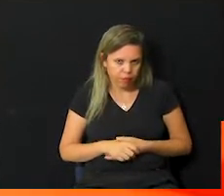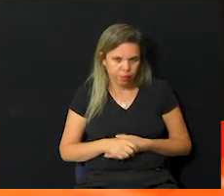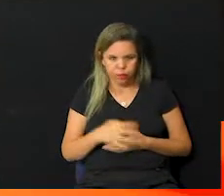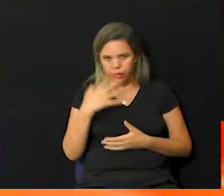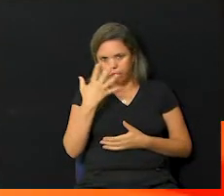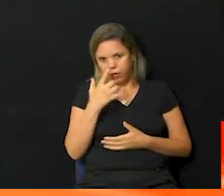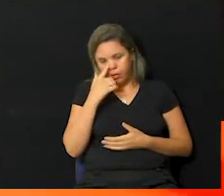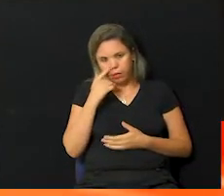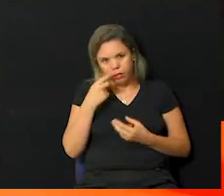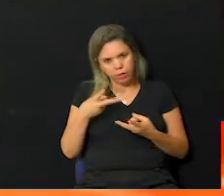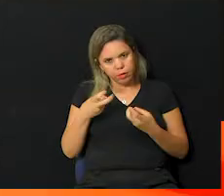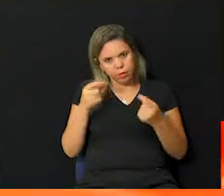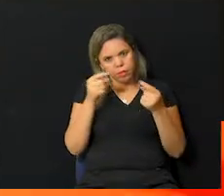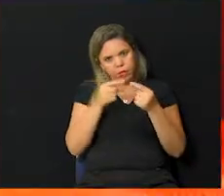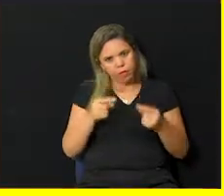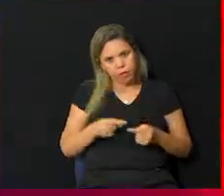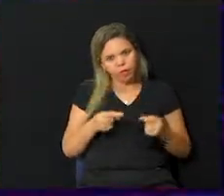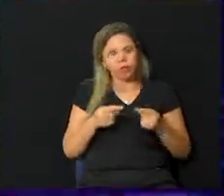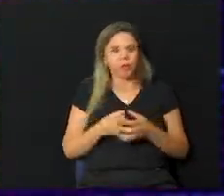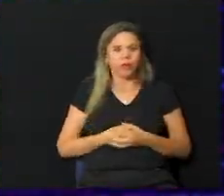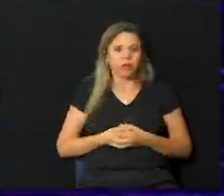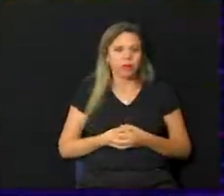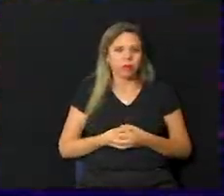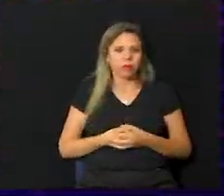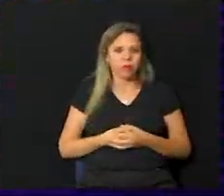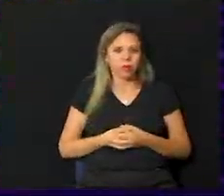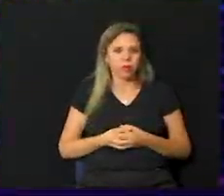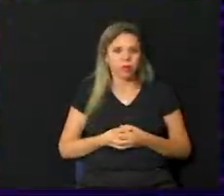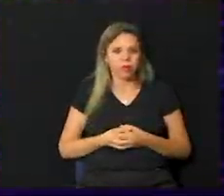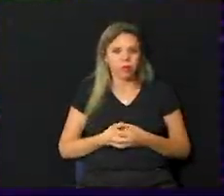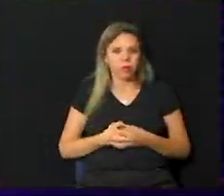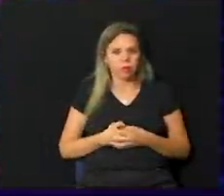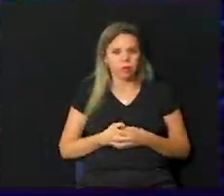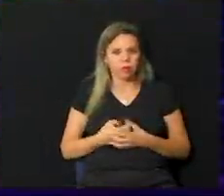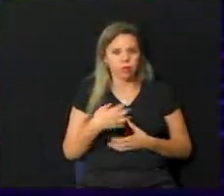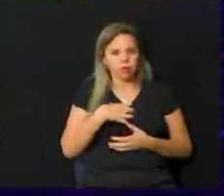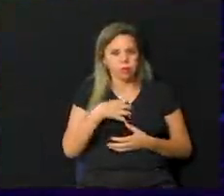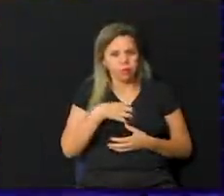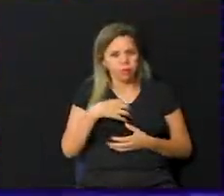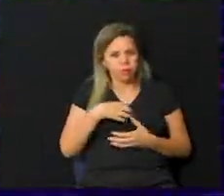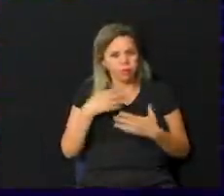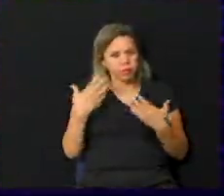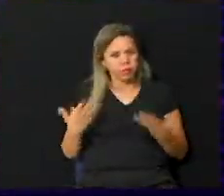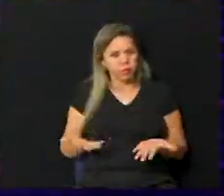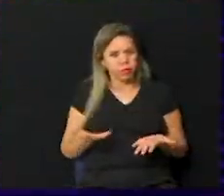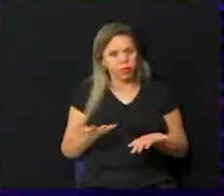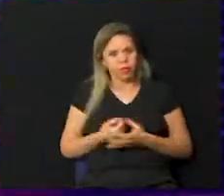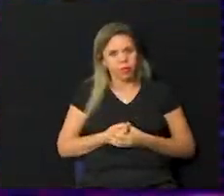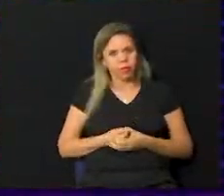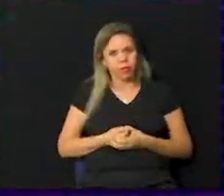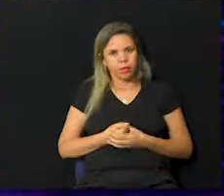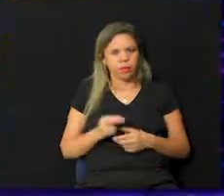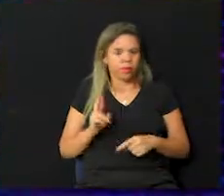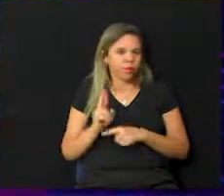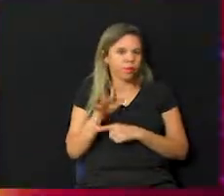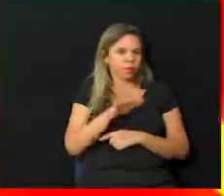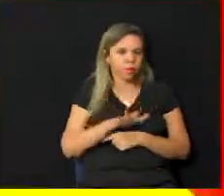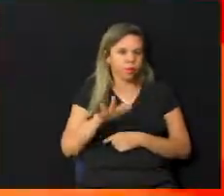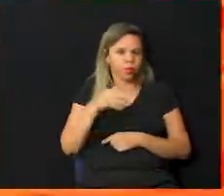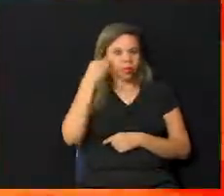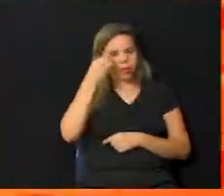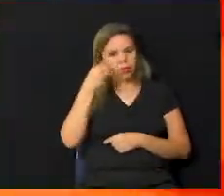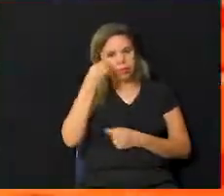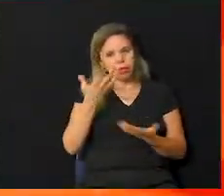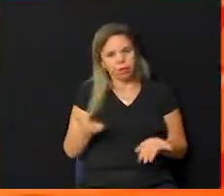Por rolar essa identificação bastante mesmo, né? Por rolar essa questão de elas se sentirem, de alguma forma, representadas por